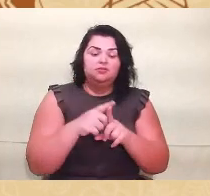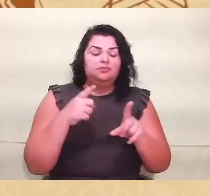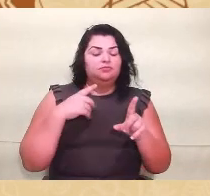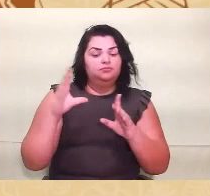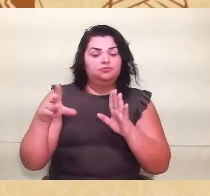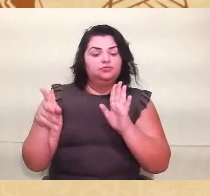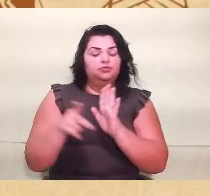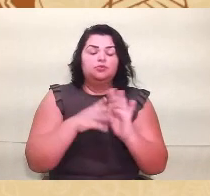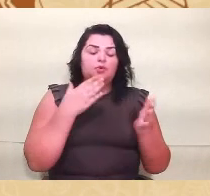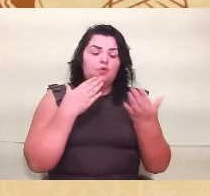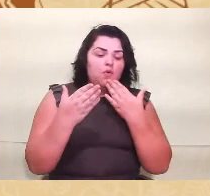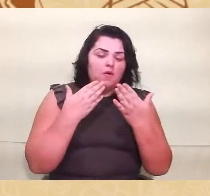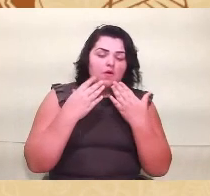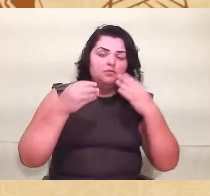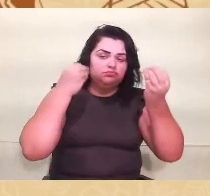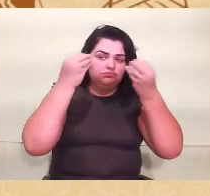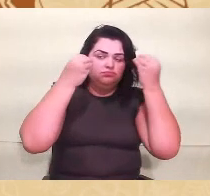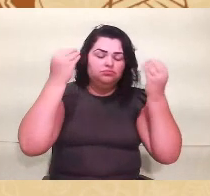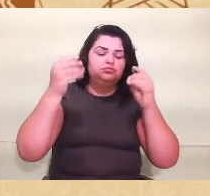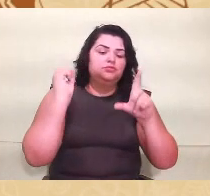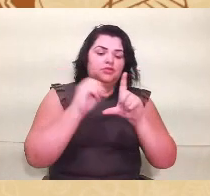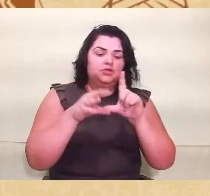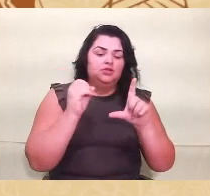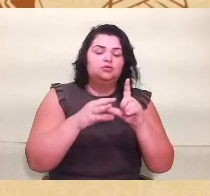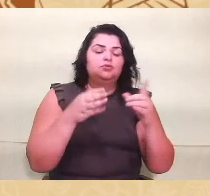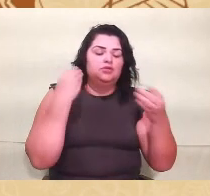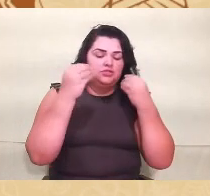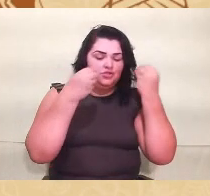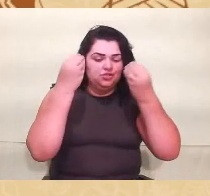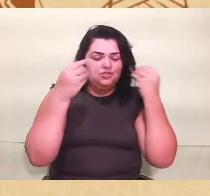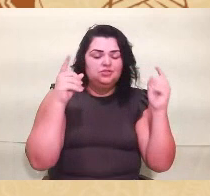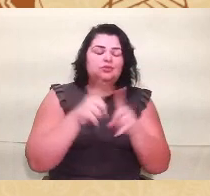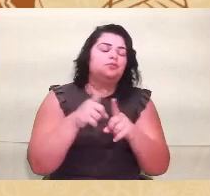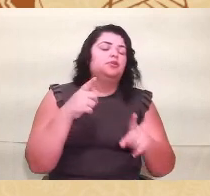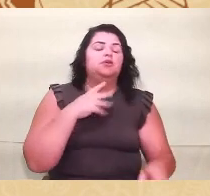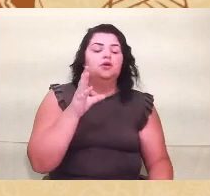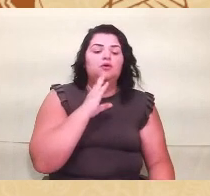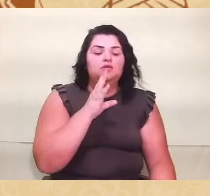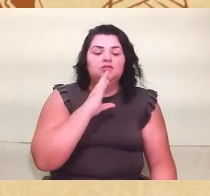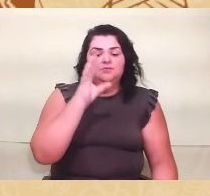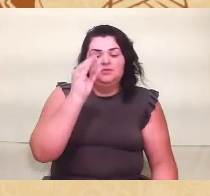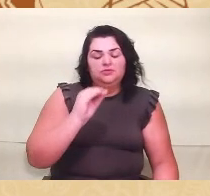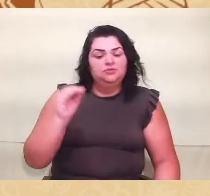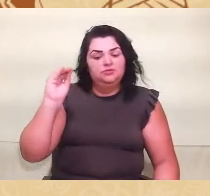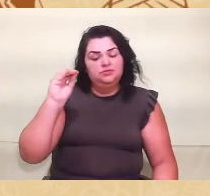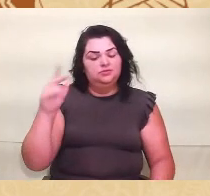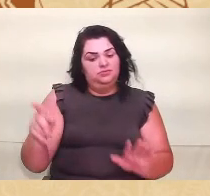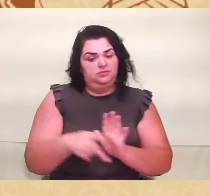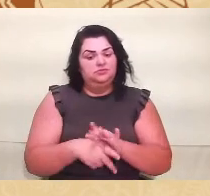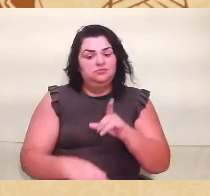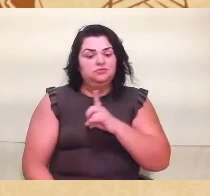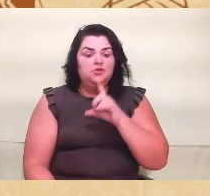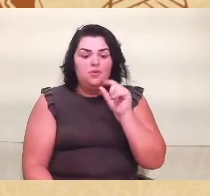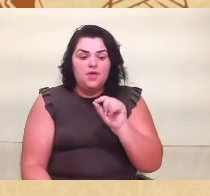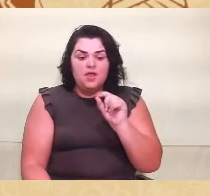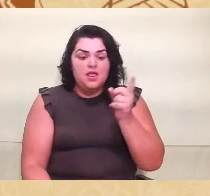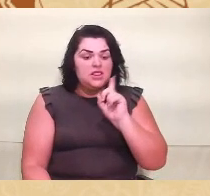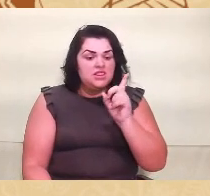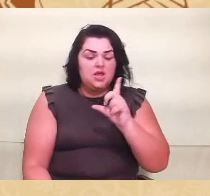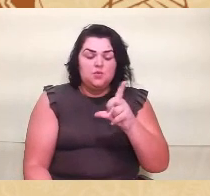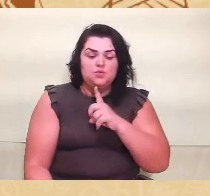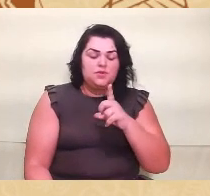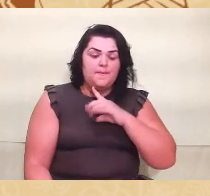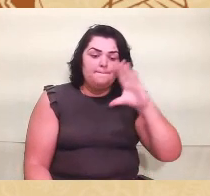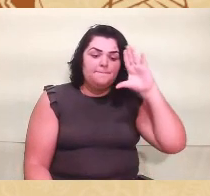de pintura indígena, de literatura indígena, de arte indígena, de conhecimento indígena, né? Mas não é o nosso